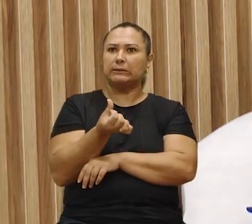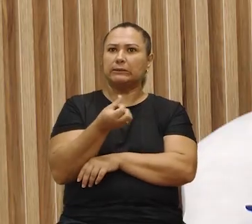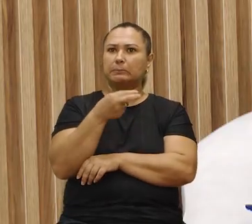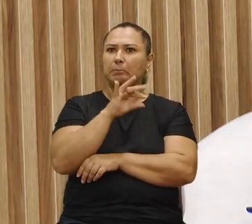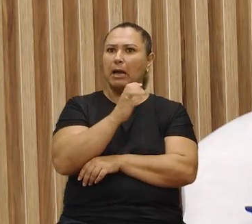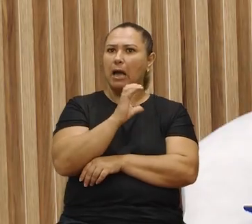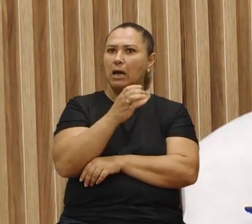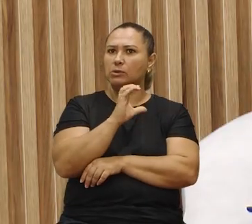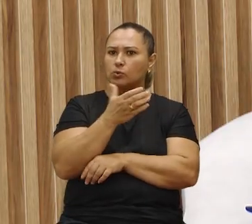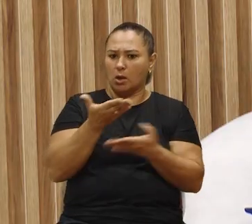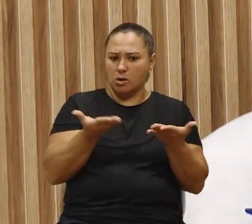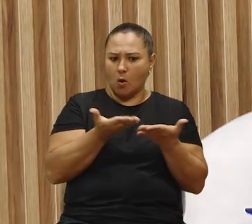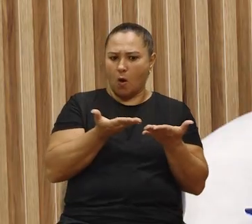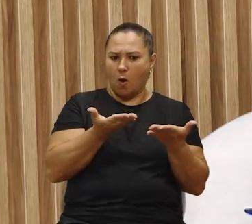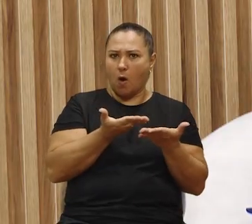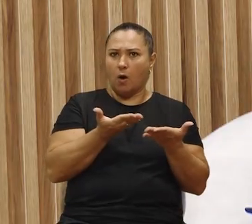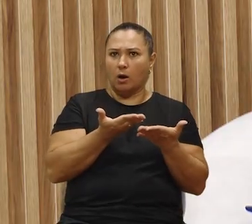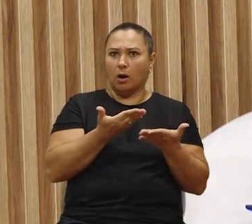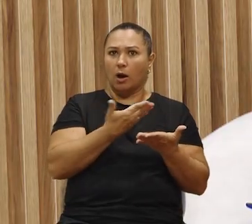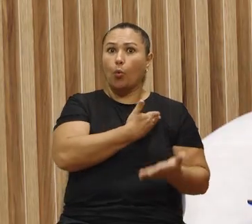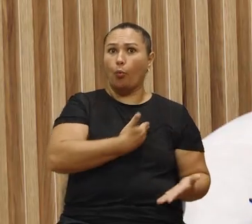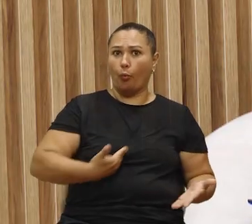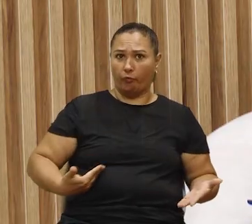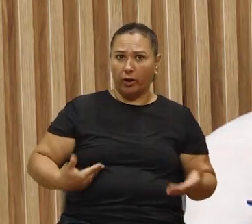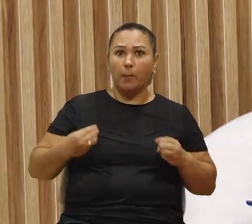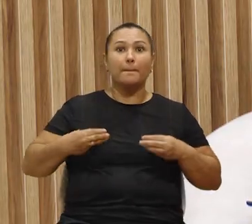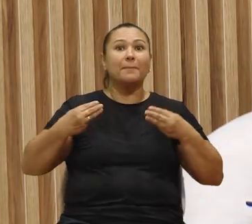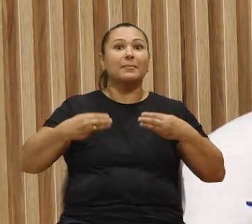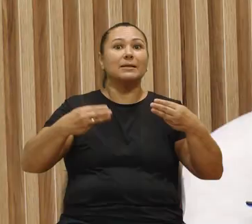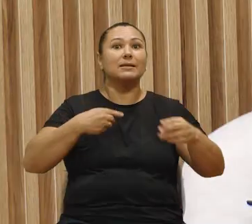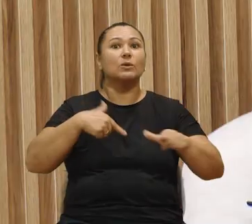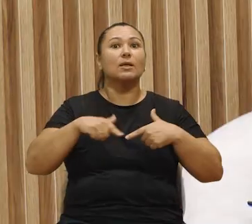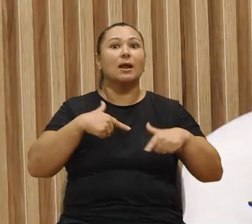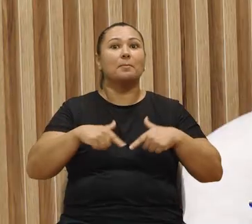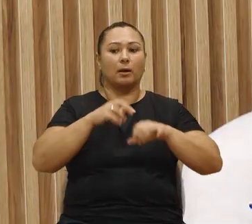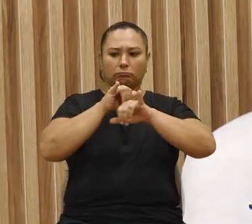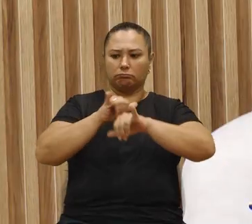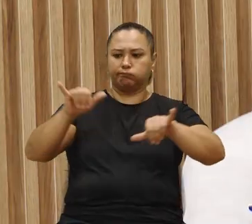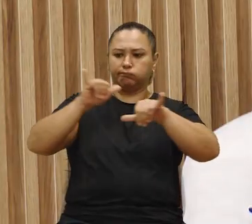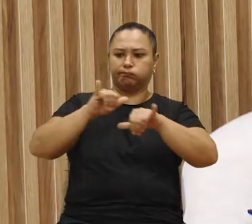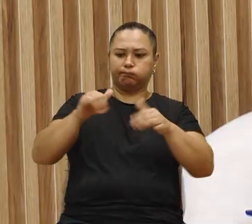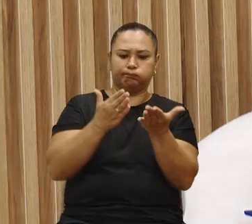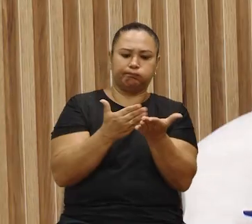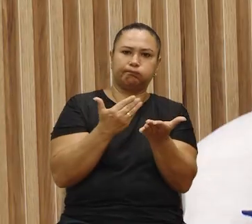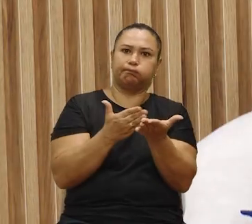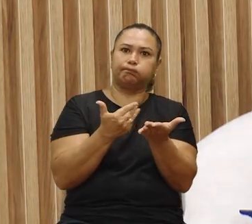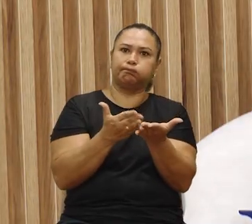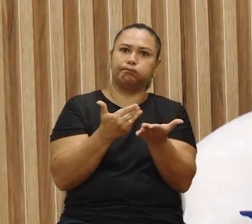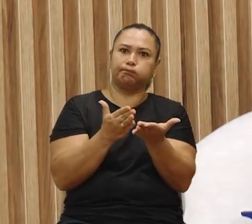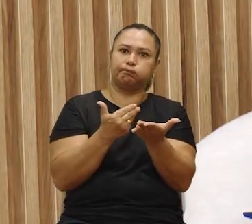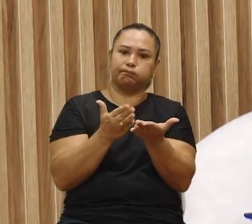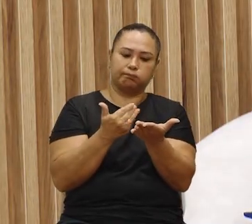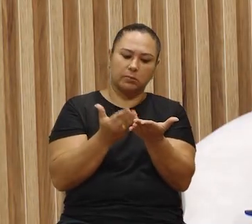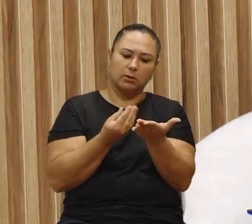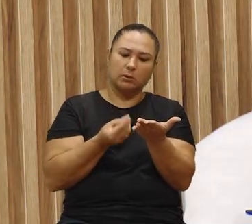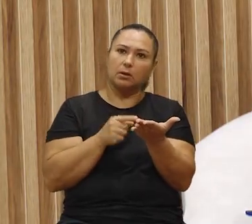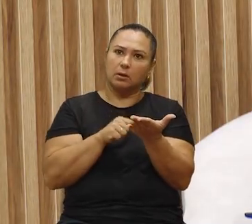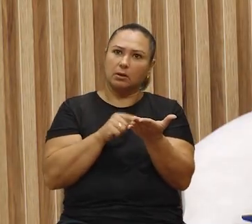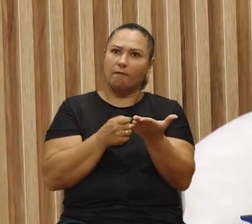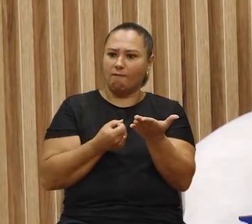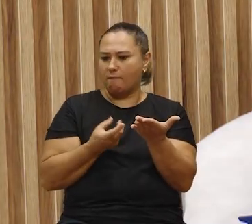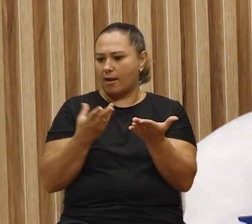dia 16 de março agora, o Ministério de Trabalho e Emprego lançou uma cartilha de